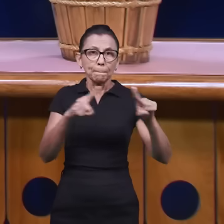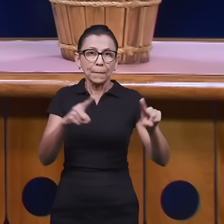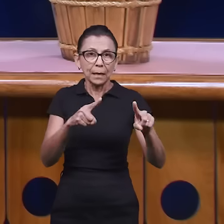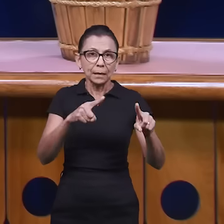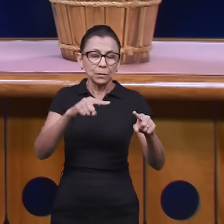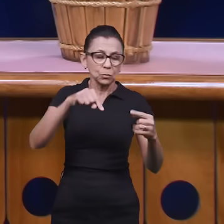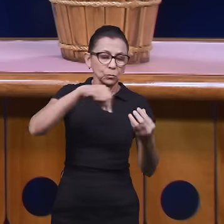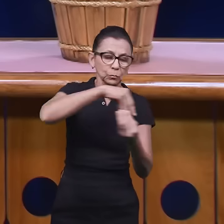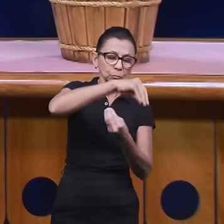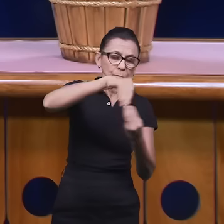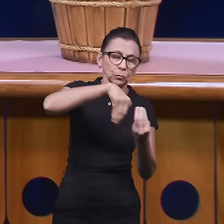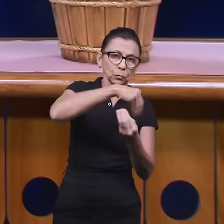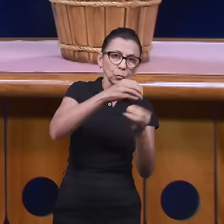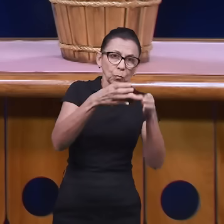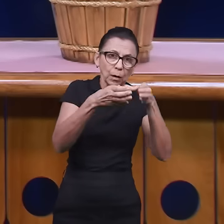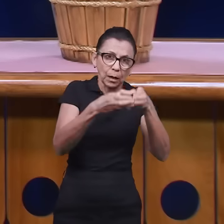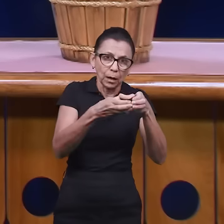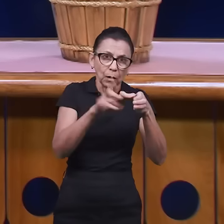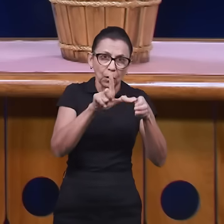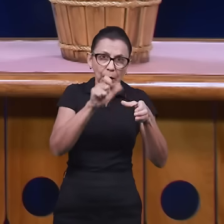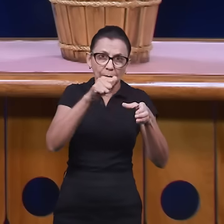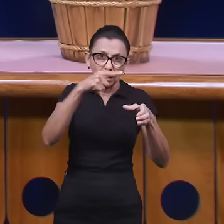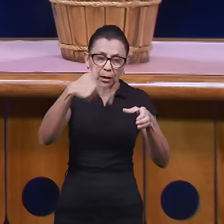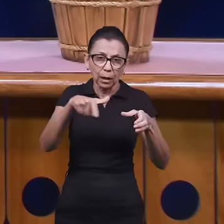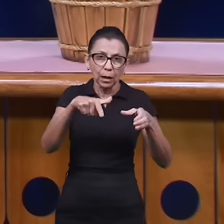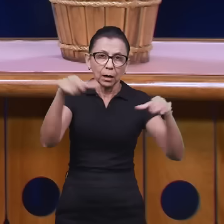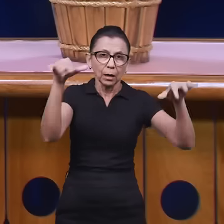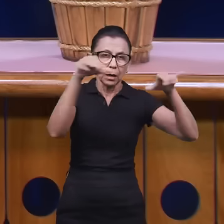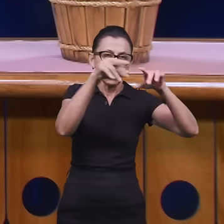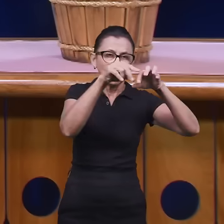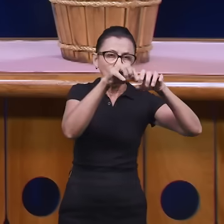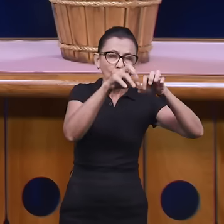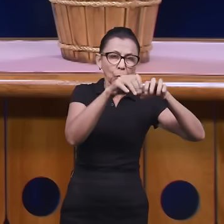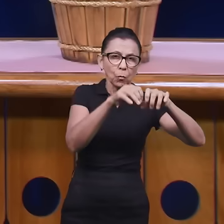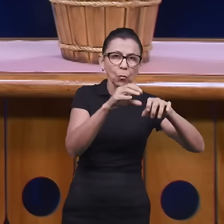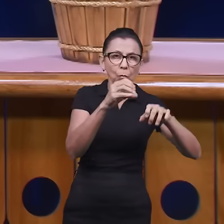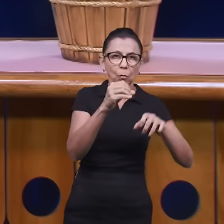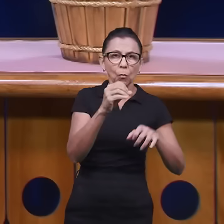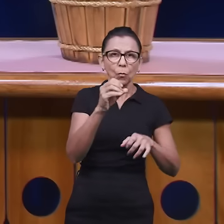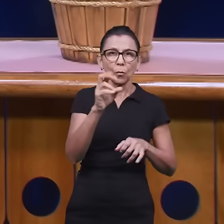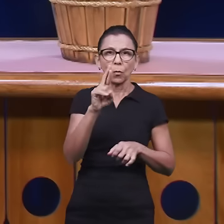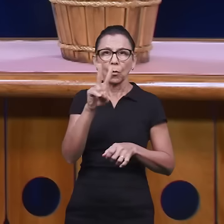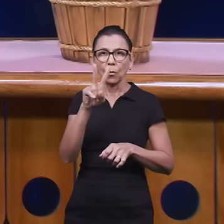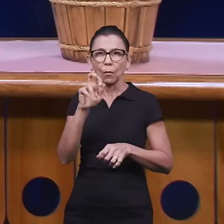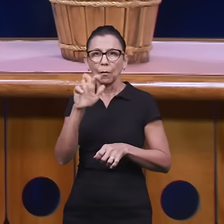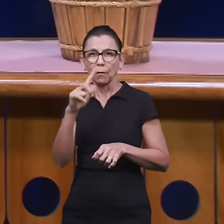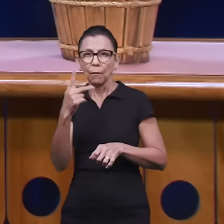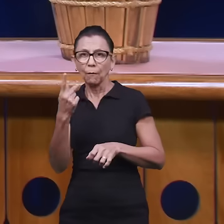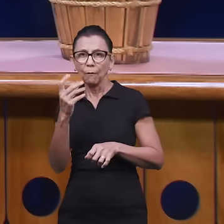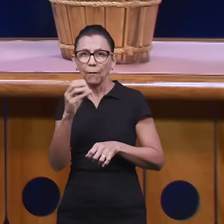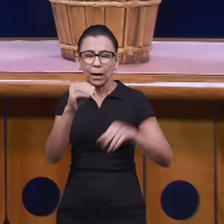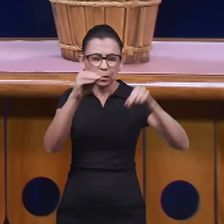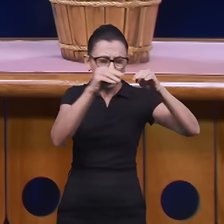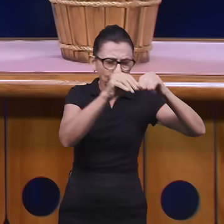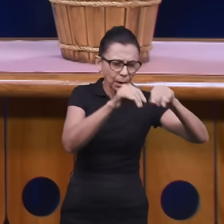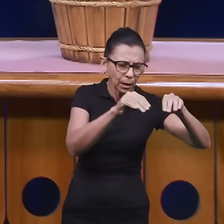do orvalho da noite. No outro dia, Gideão